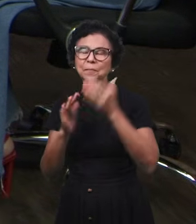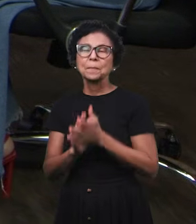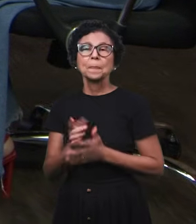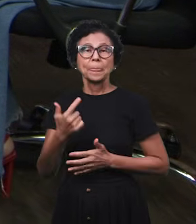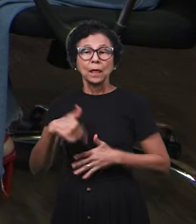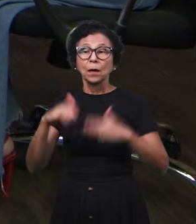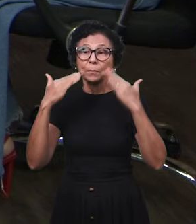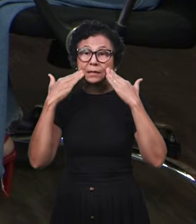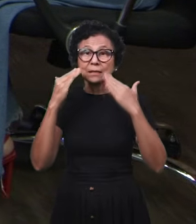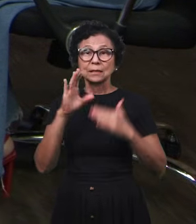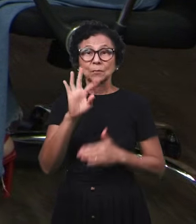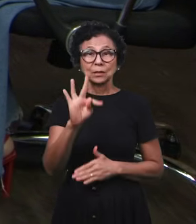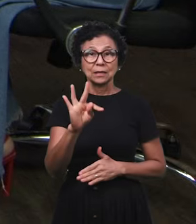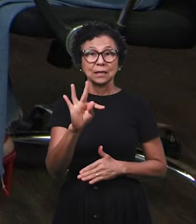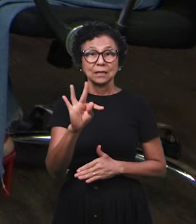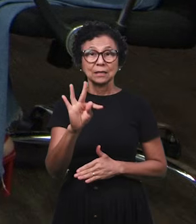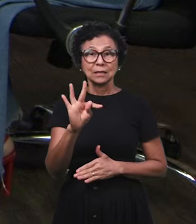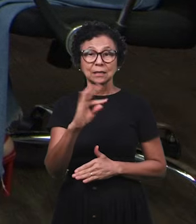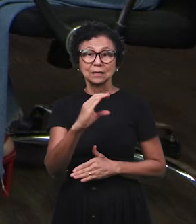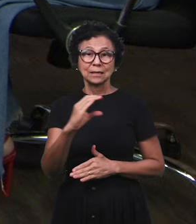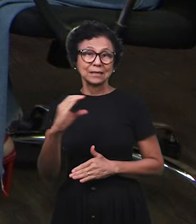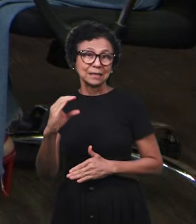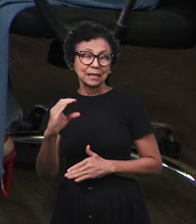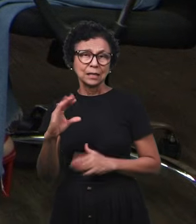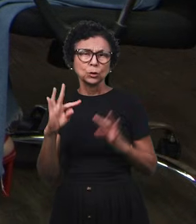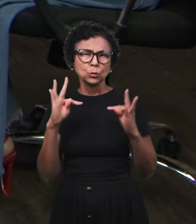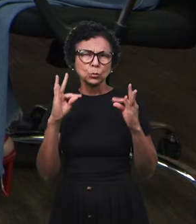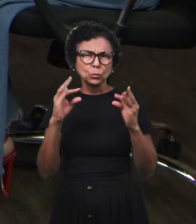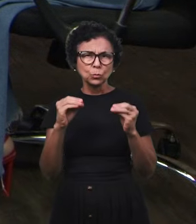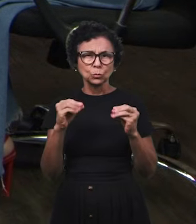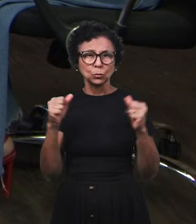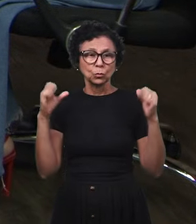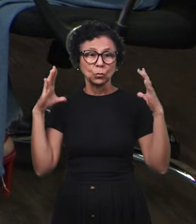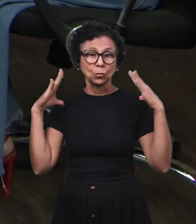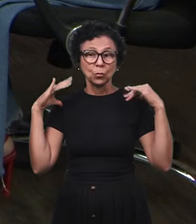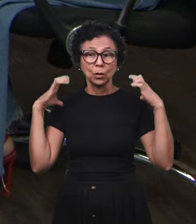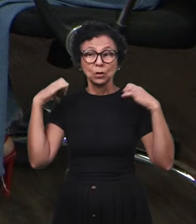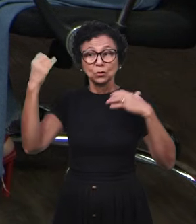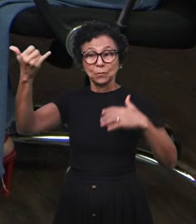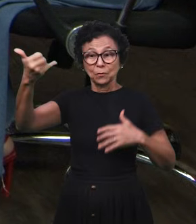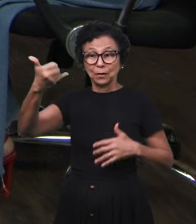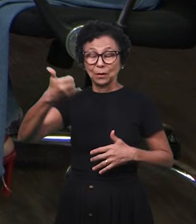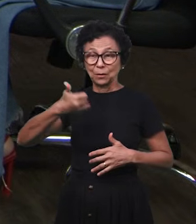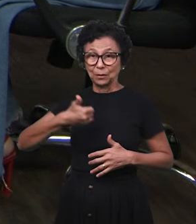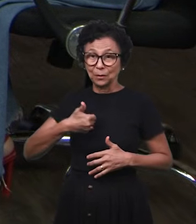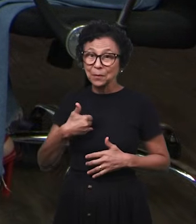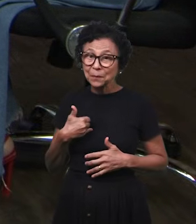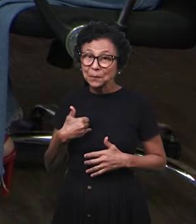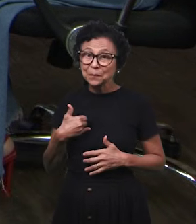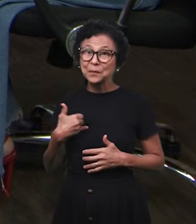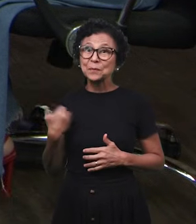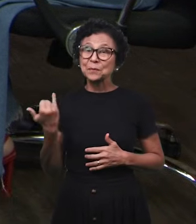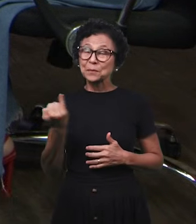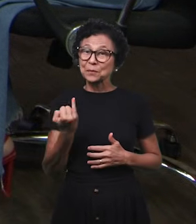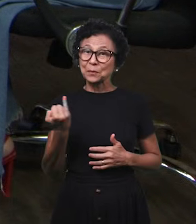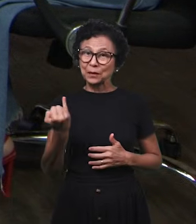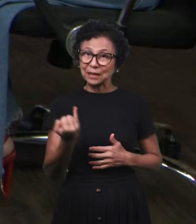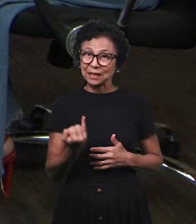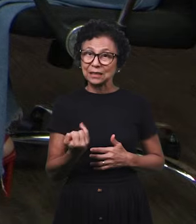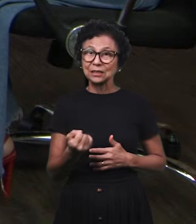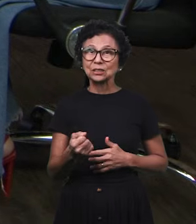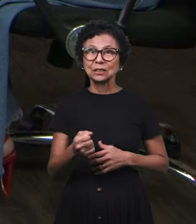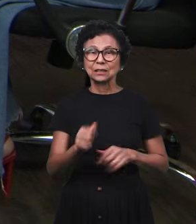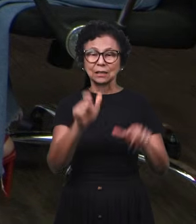segui assim, exatamente o que o anjo me falou, apresentei meu TCC e o mais importante foi que depois a banca, eu